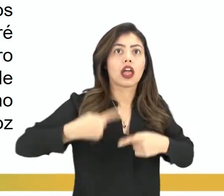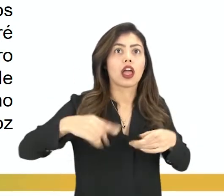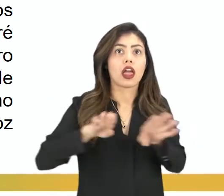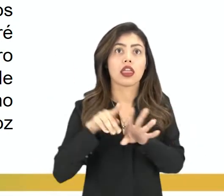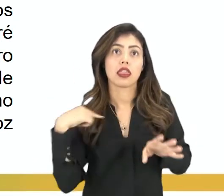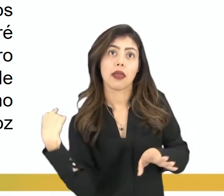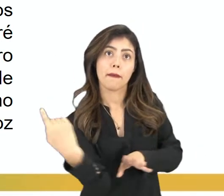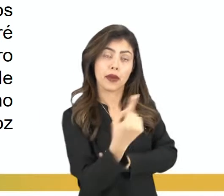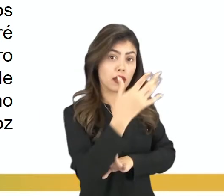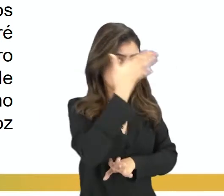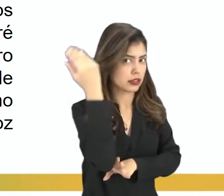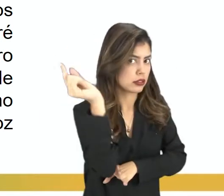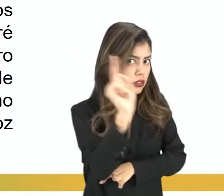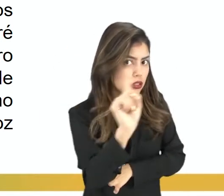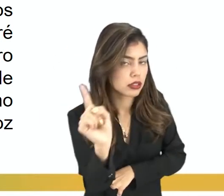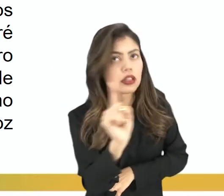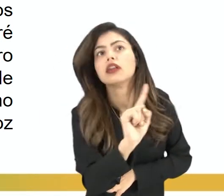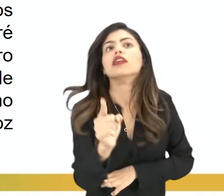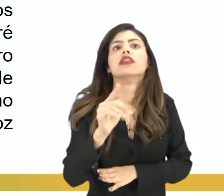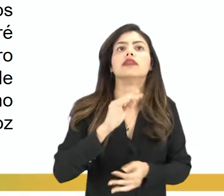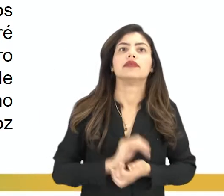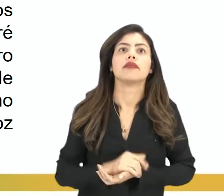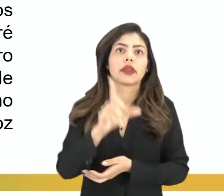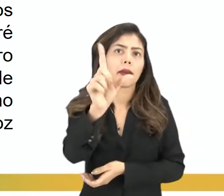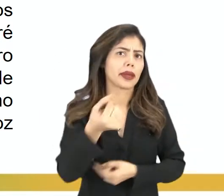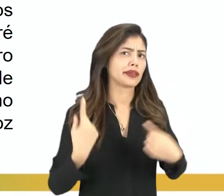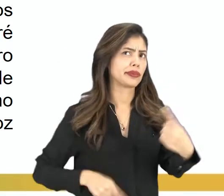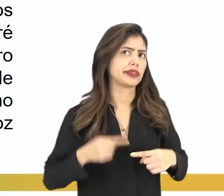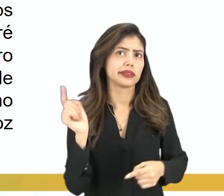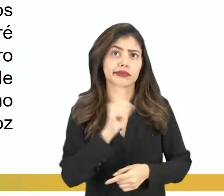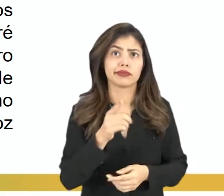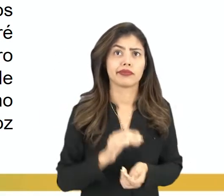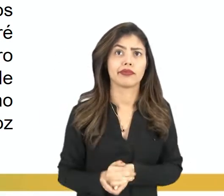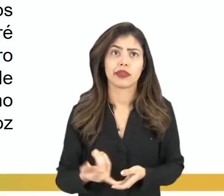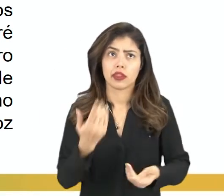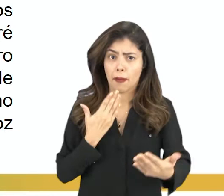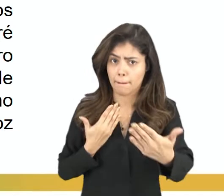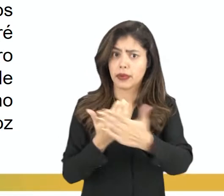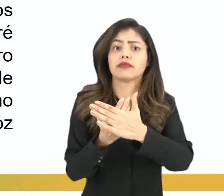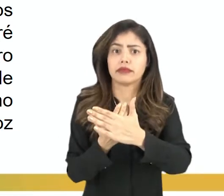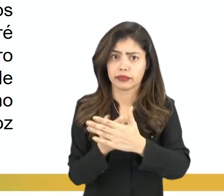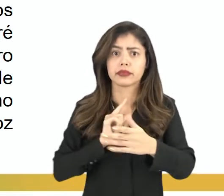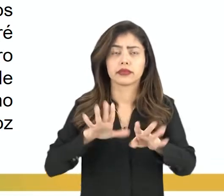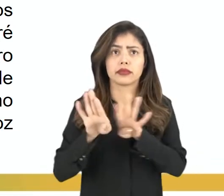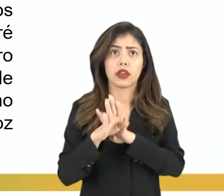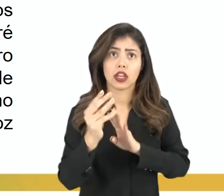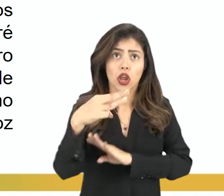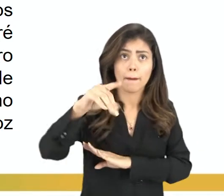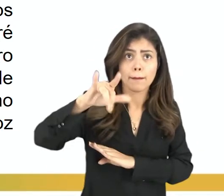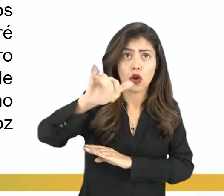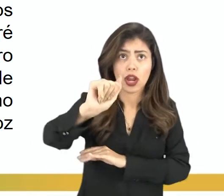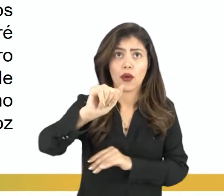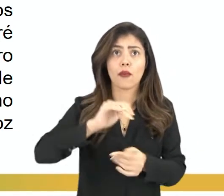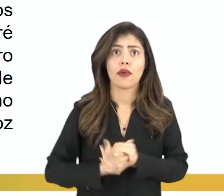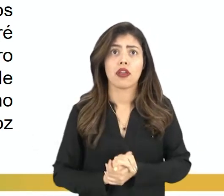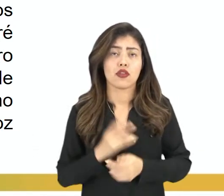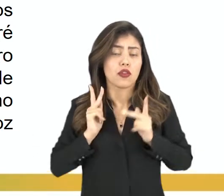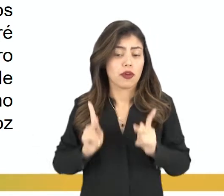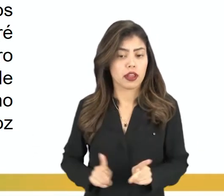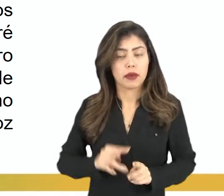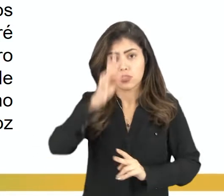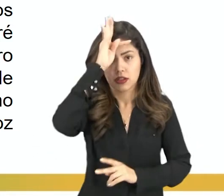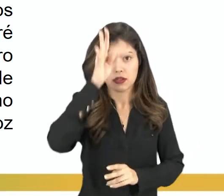sobre o tropicalismo nas nossas aulas, não esqueçam, não era menos político, batendo de frente com temas da